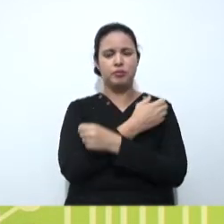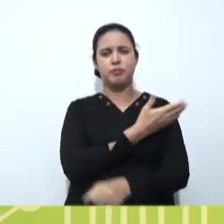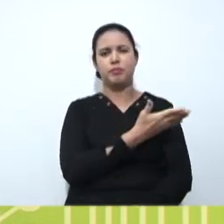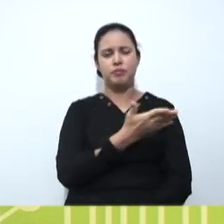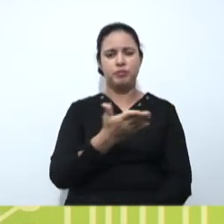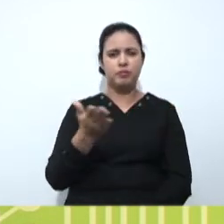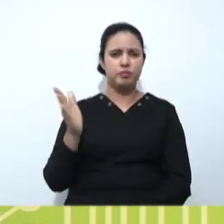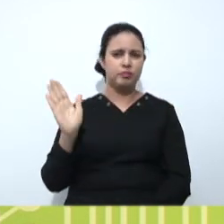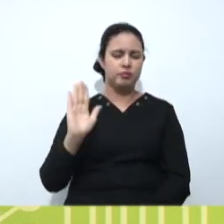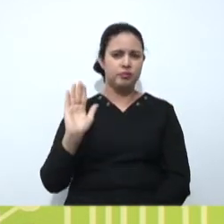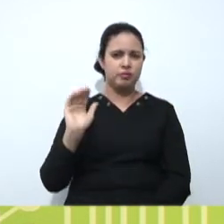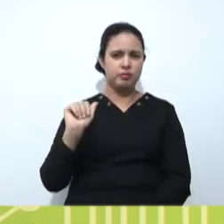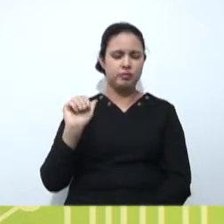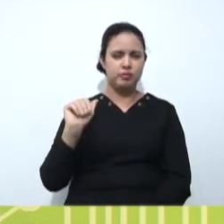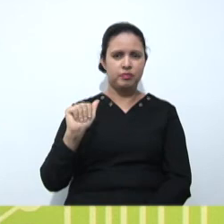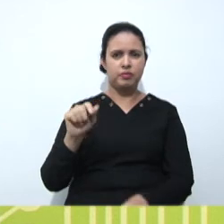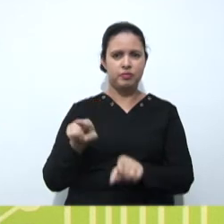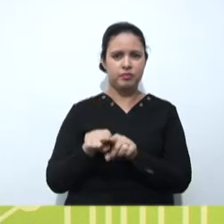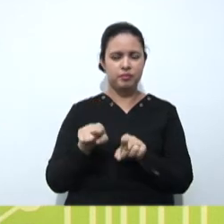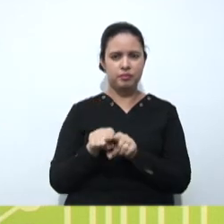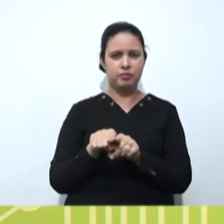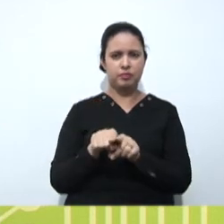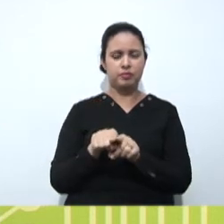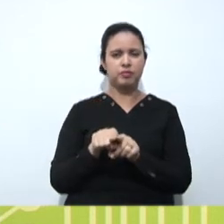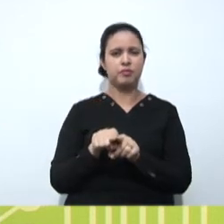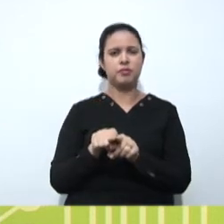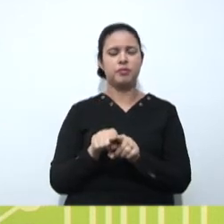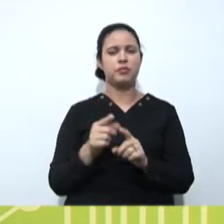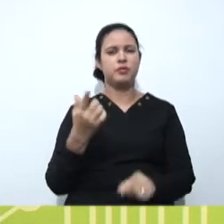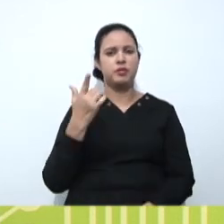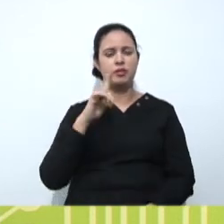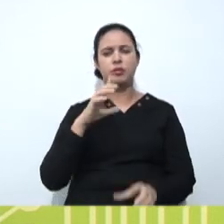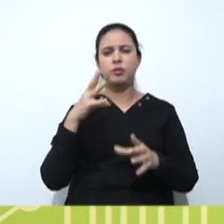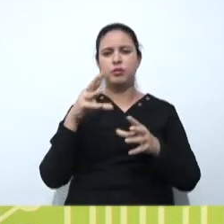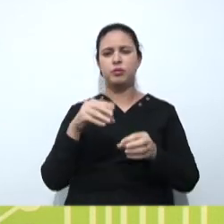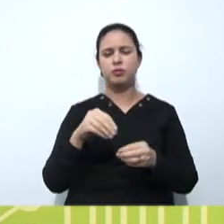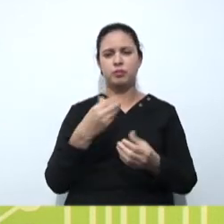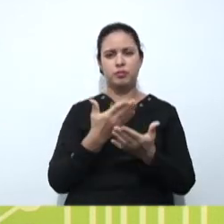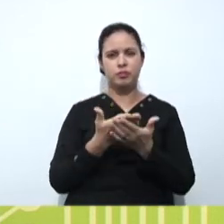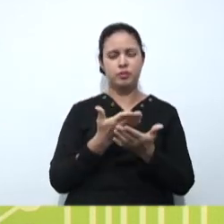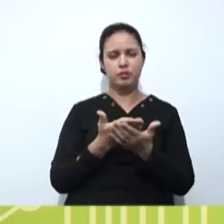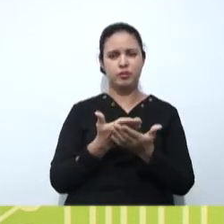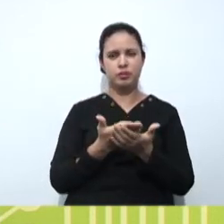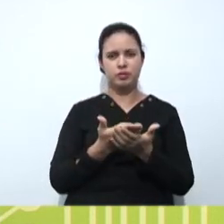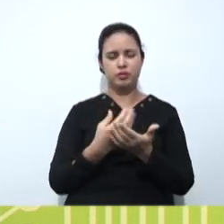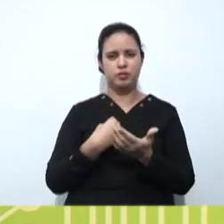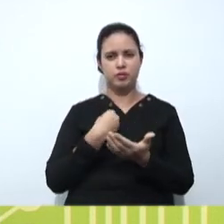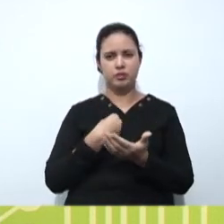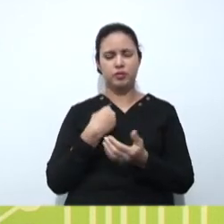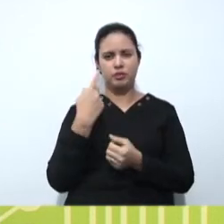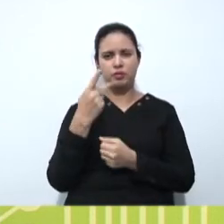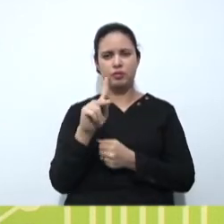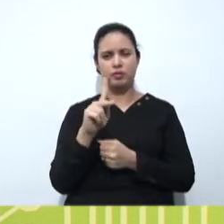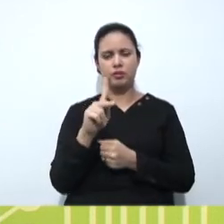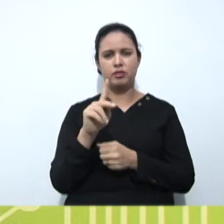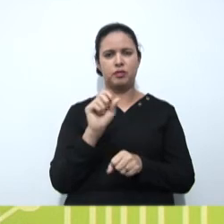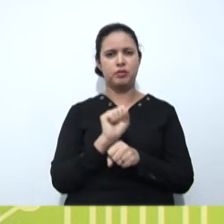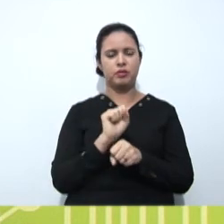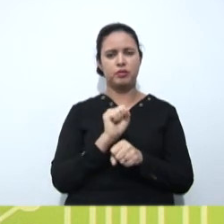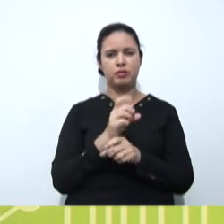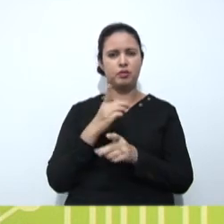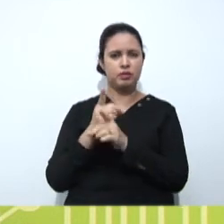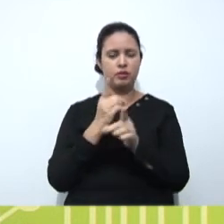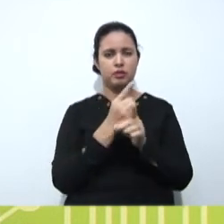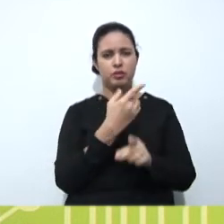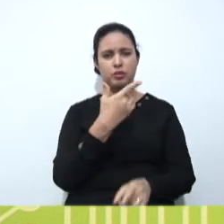mundo. Espero que vocês façam sentido tudo que a gente trabalhou na sua vida. E espero também encontrá-los em